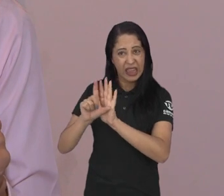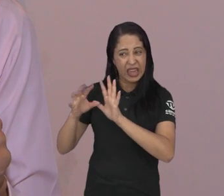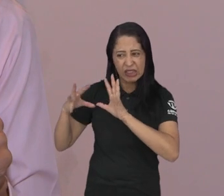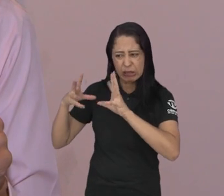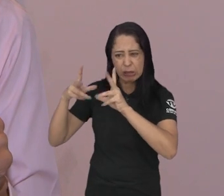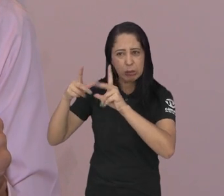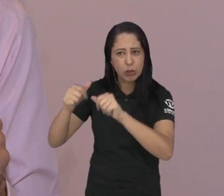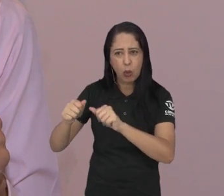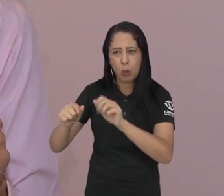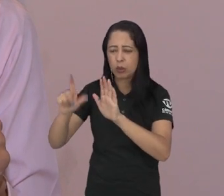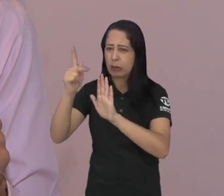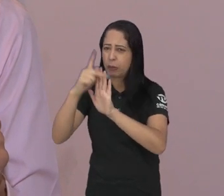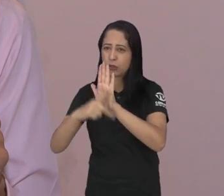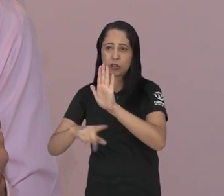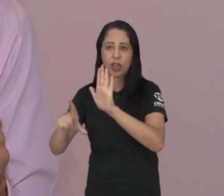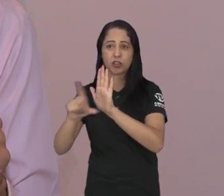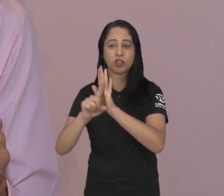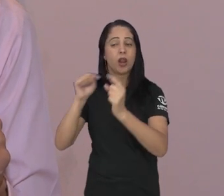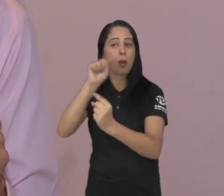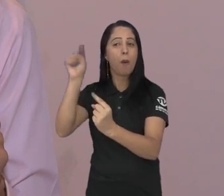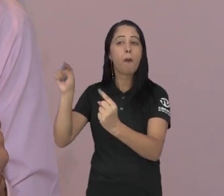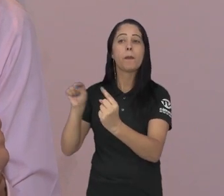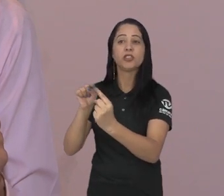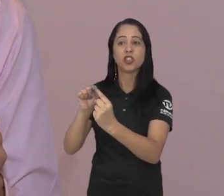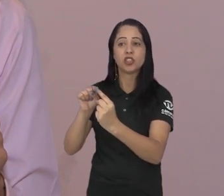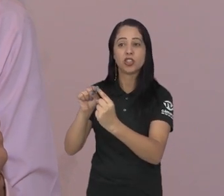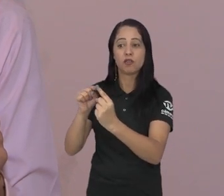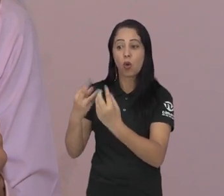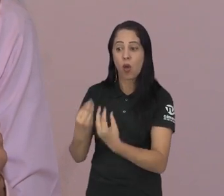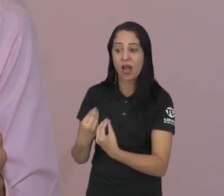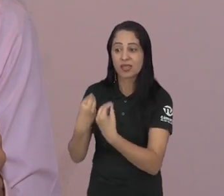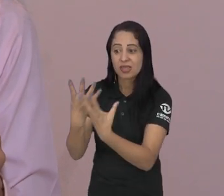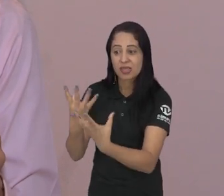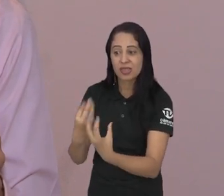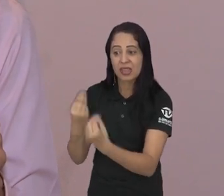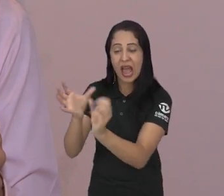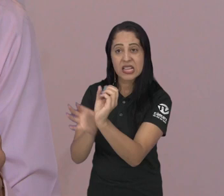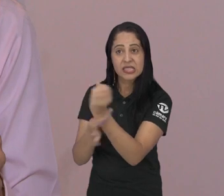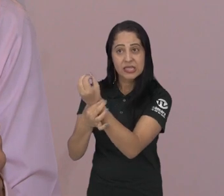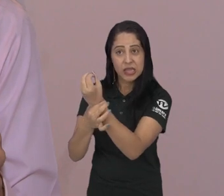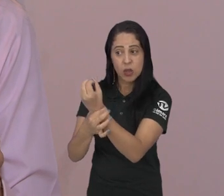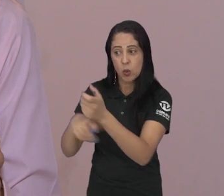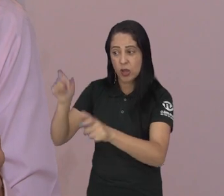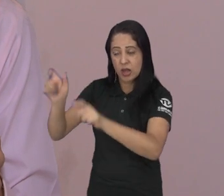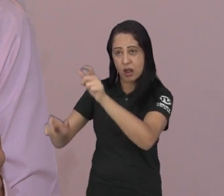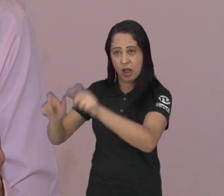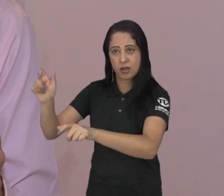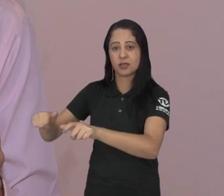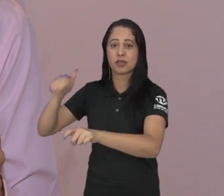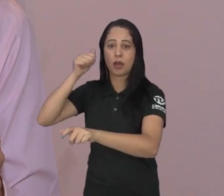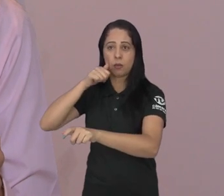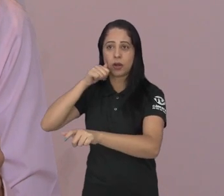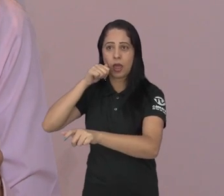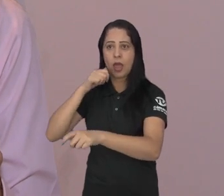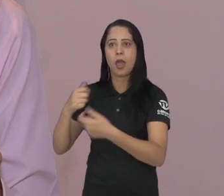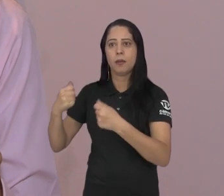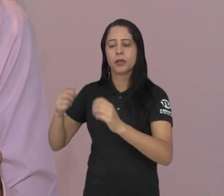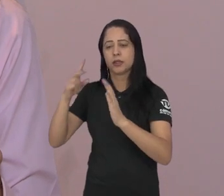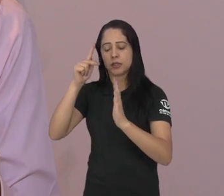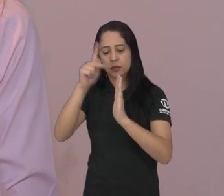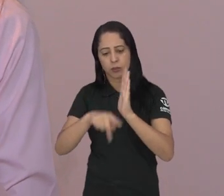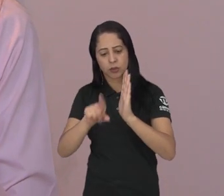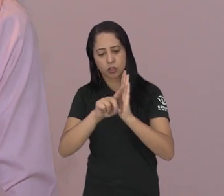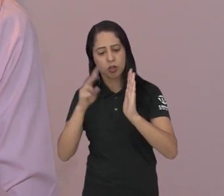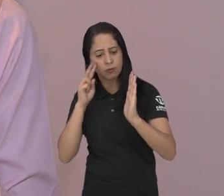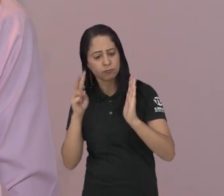todo o projeto de lei que Visa de alguma forma né proteger fortalecer essa mulher né Nós temos que olhar